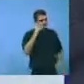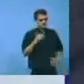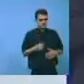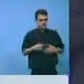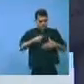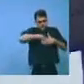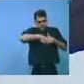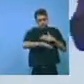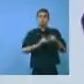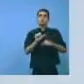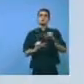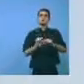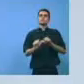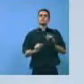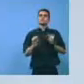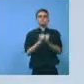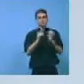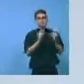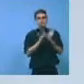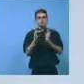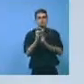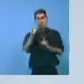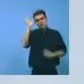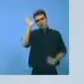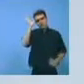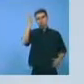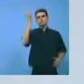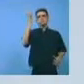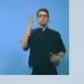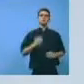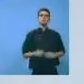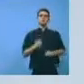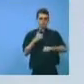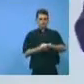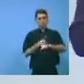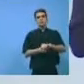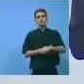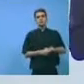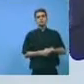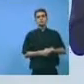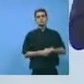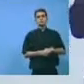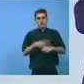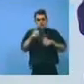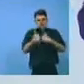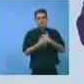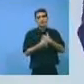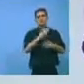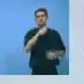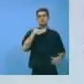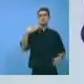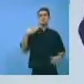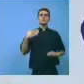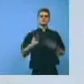Jesus, aconteceu na semana da sua morte, muito provavelmente na quarta